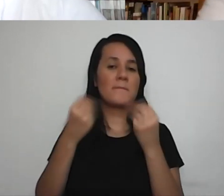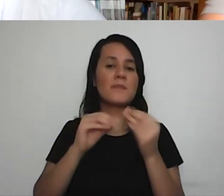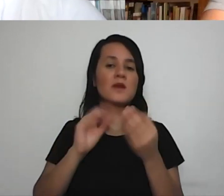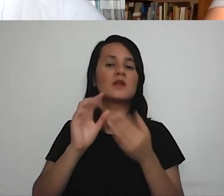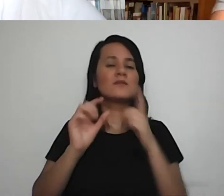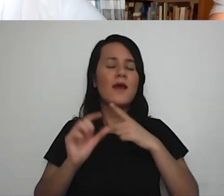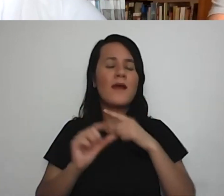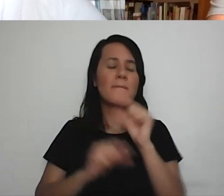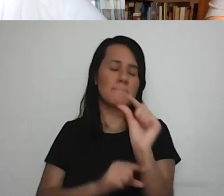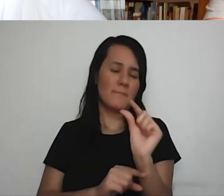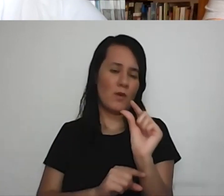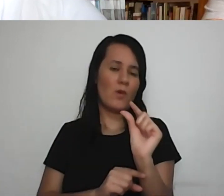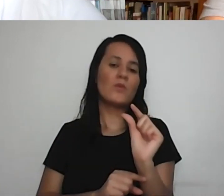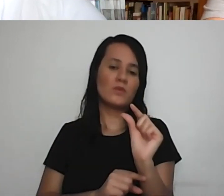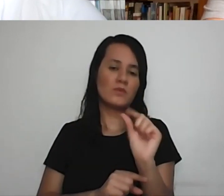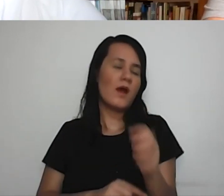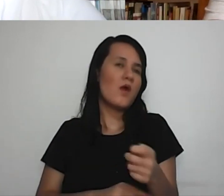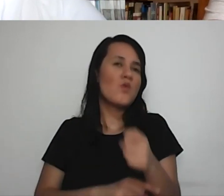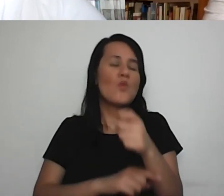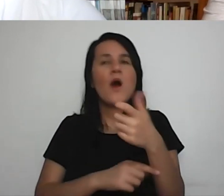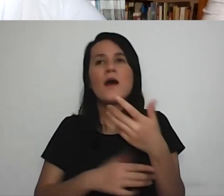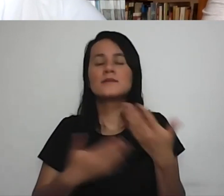o que é quase que